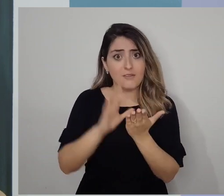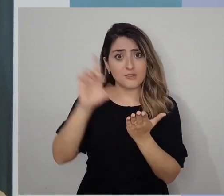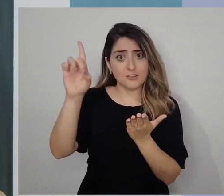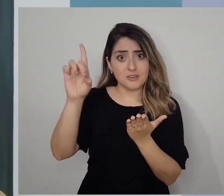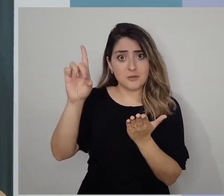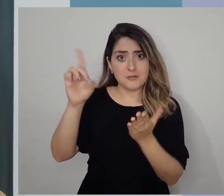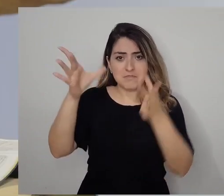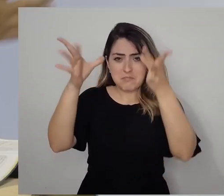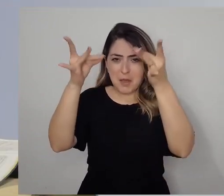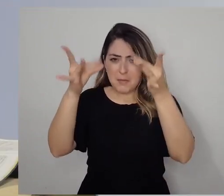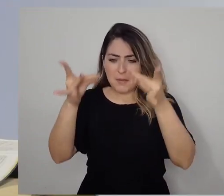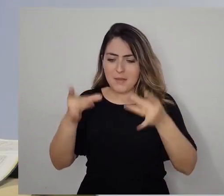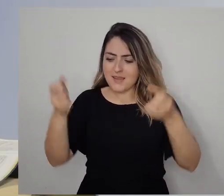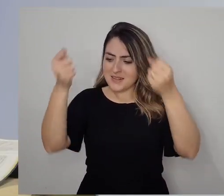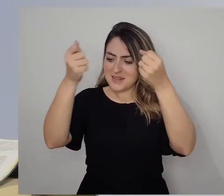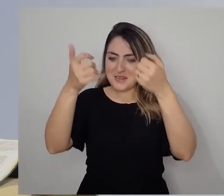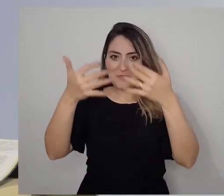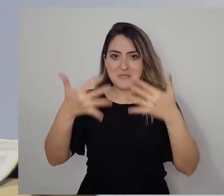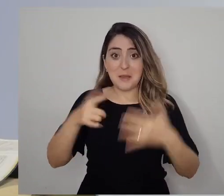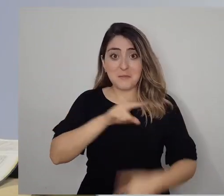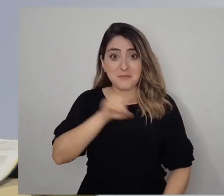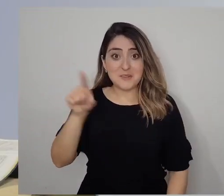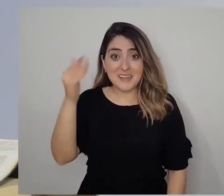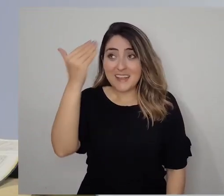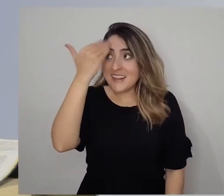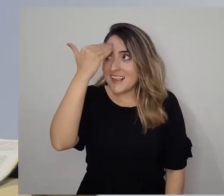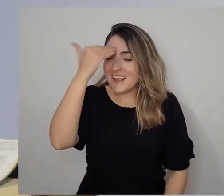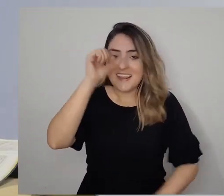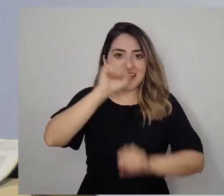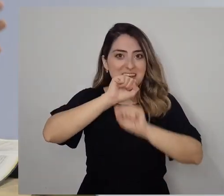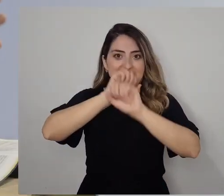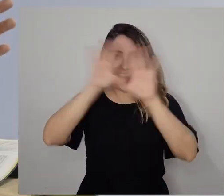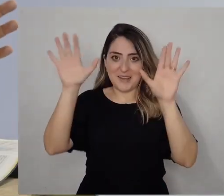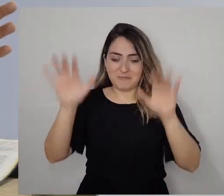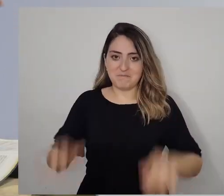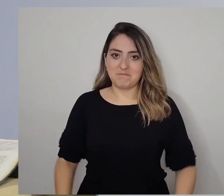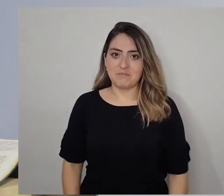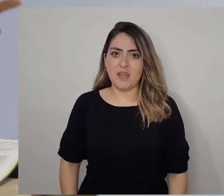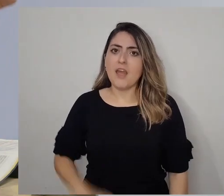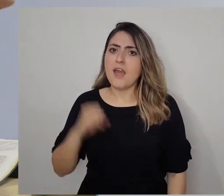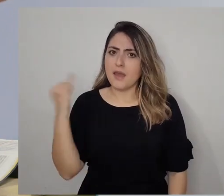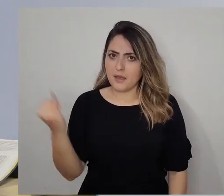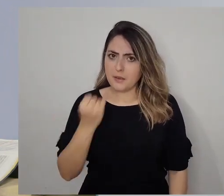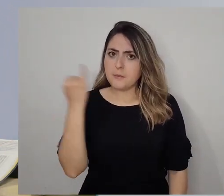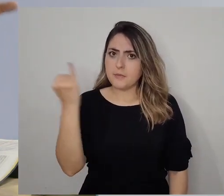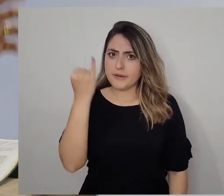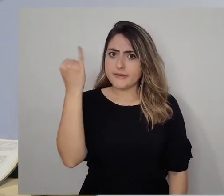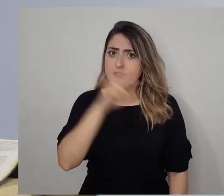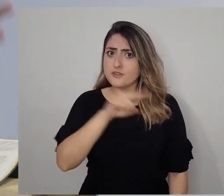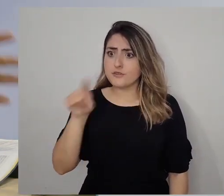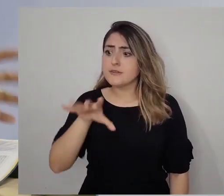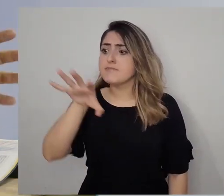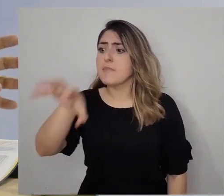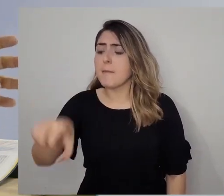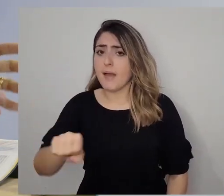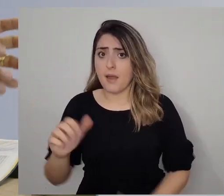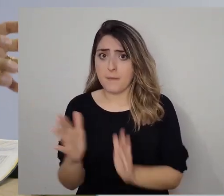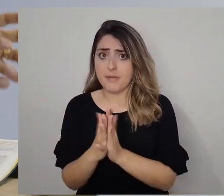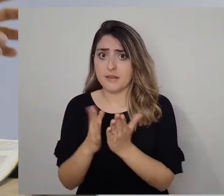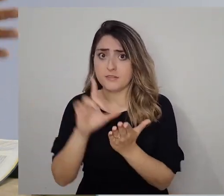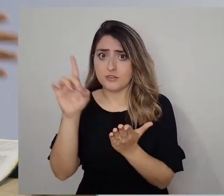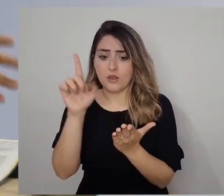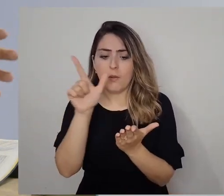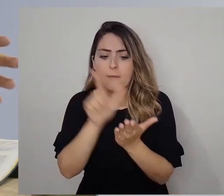possa ler a Bíblia com maior proveito aí na sua casa. Não substitua a sua leitura da Bíblia, leia as